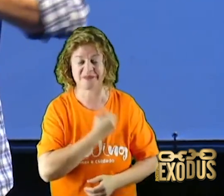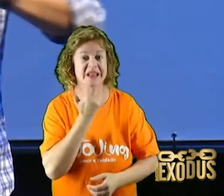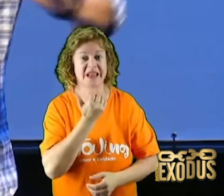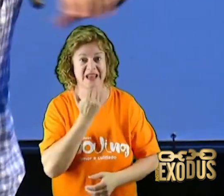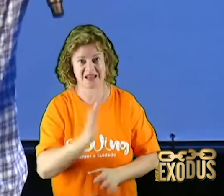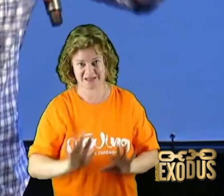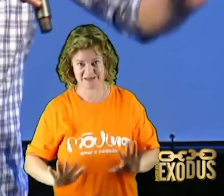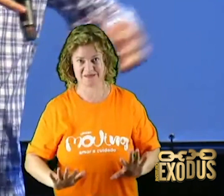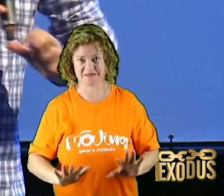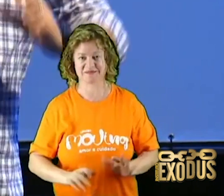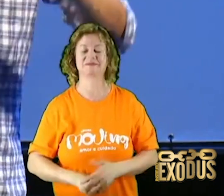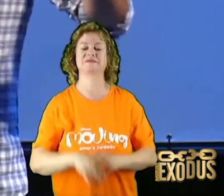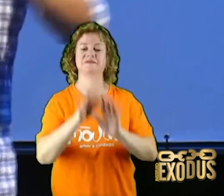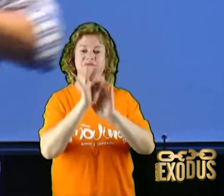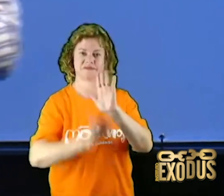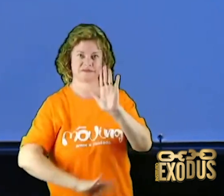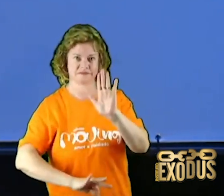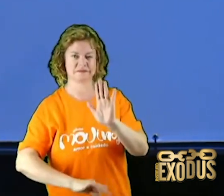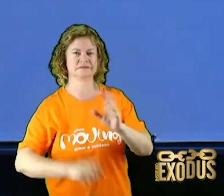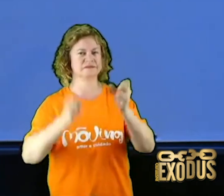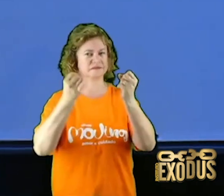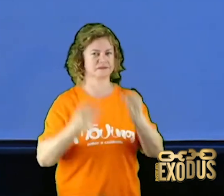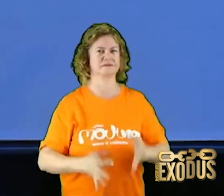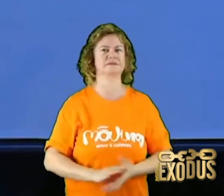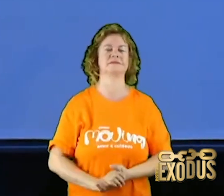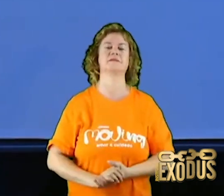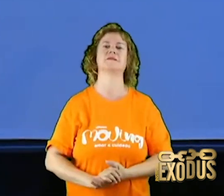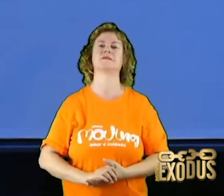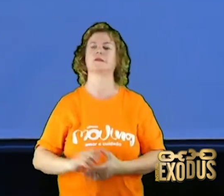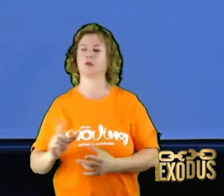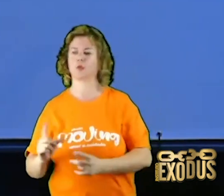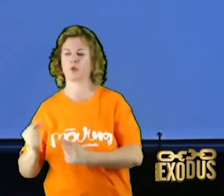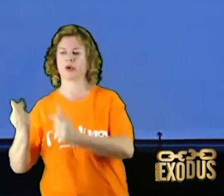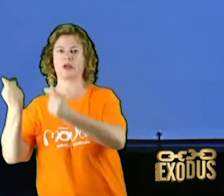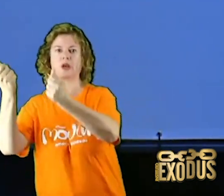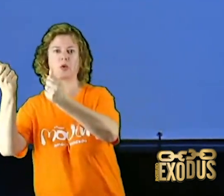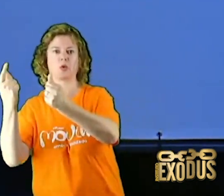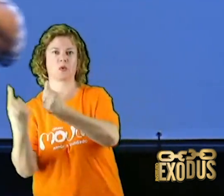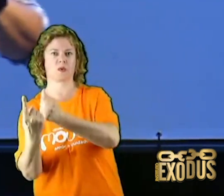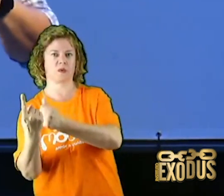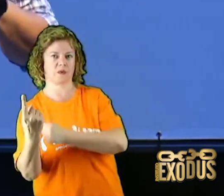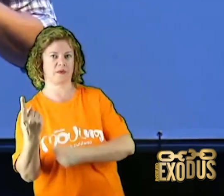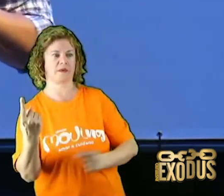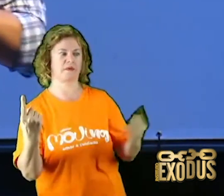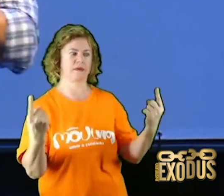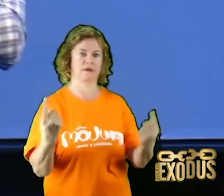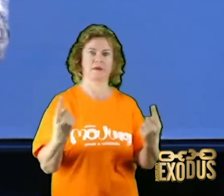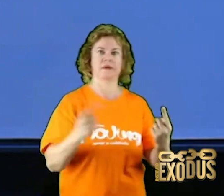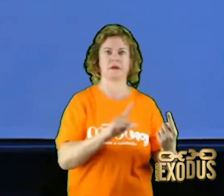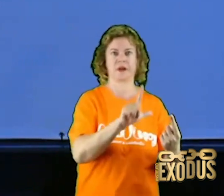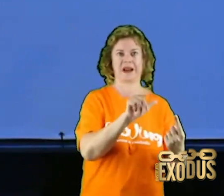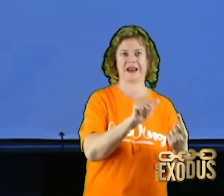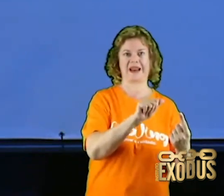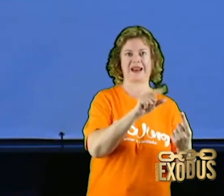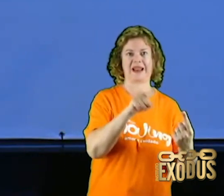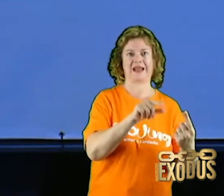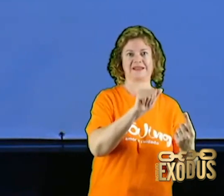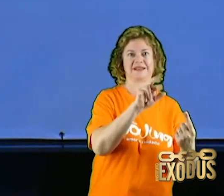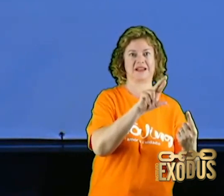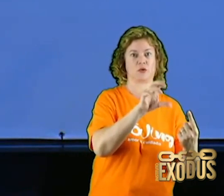É uma parábola do rico e do Lázaro. Aí o rico morre e vai para o